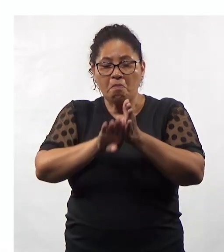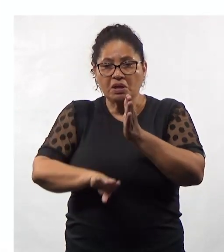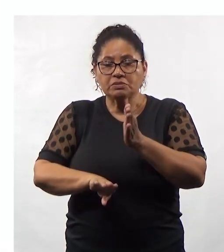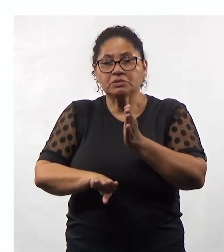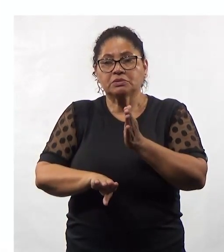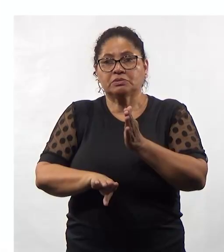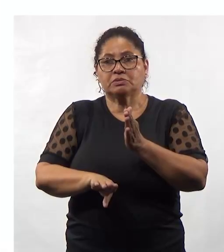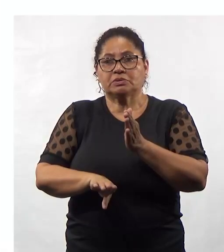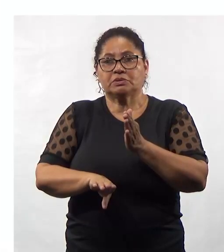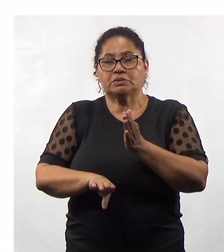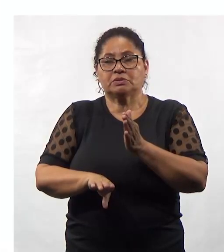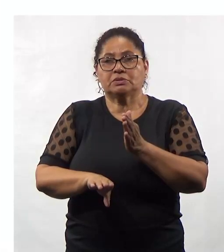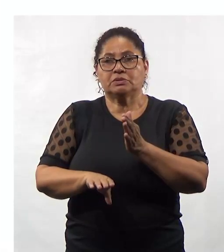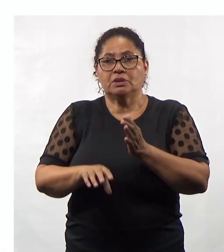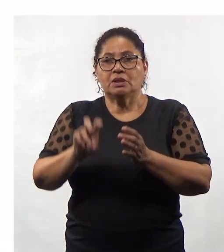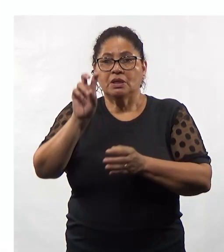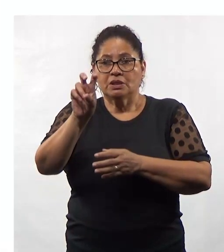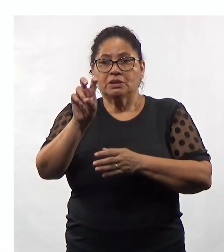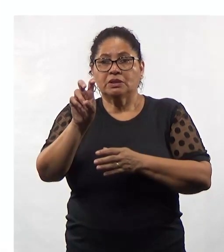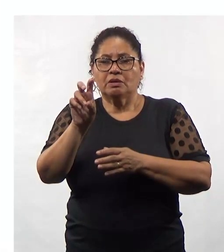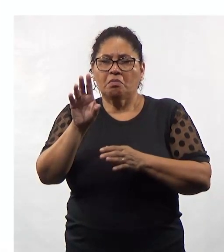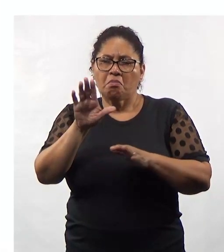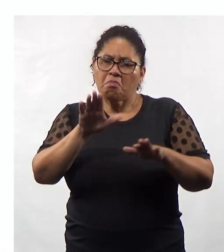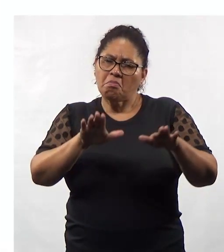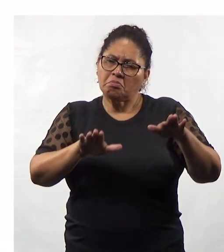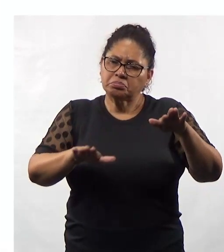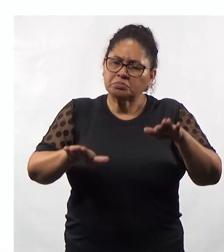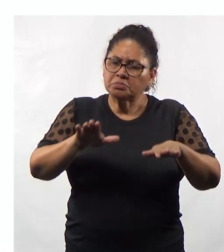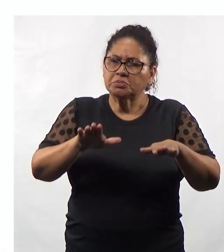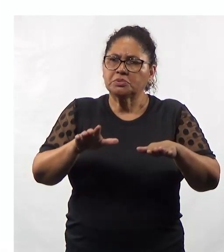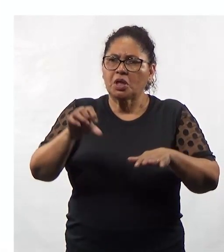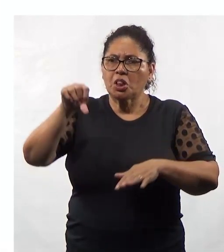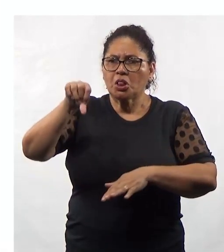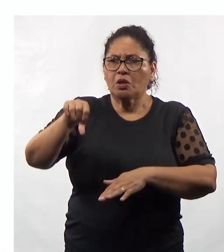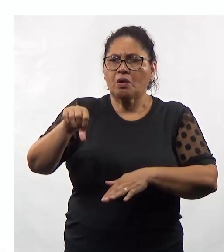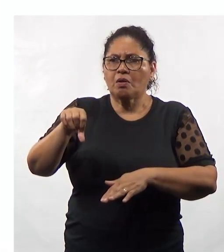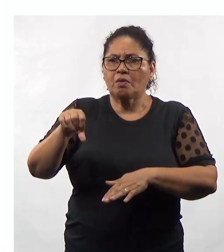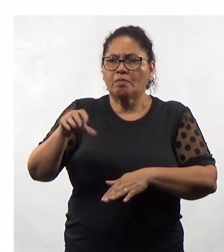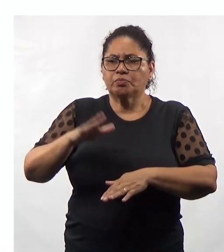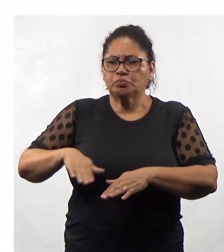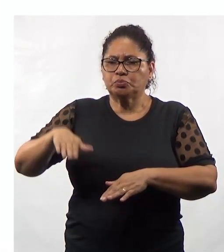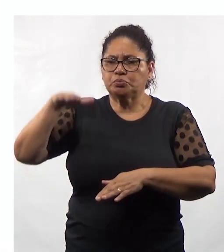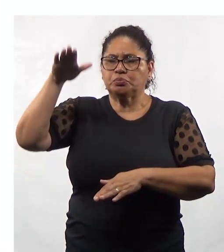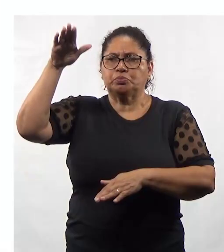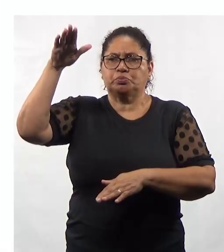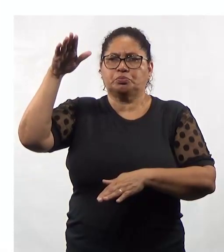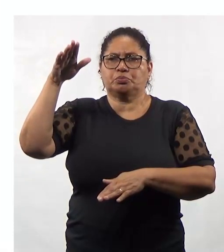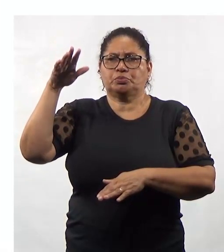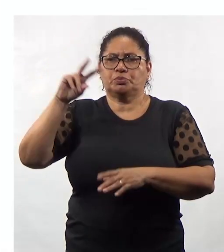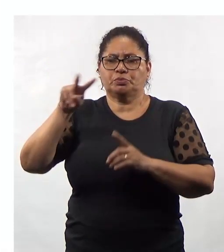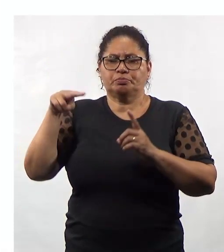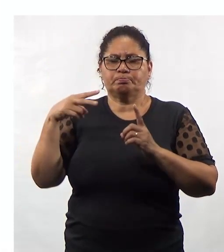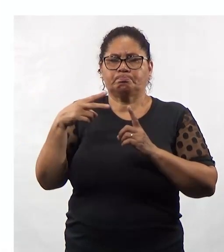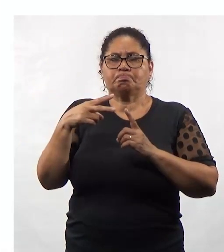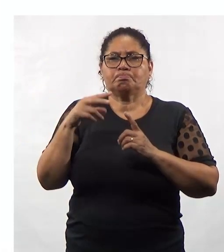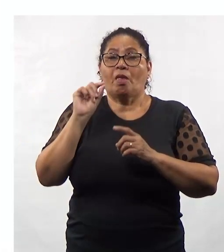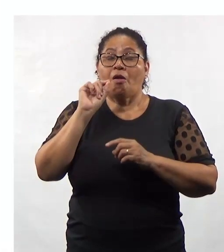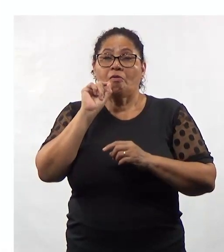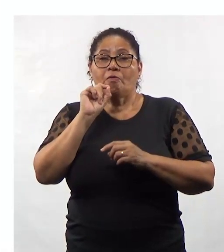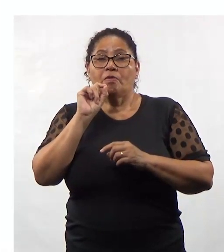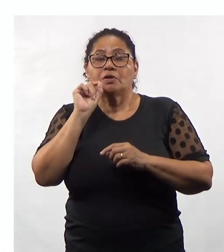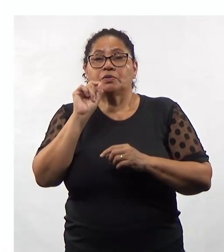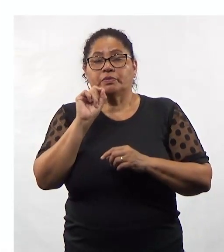baixo impacto, 5 para médio impacto e 9 para alto impacto. Então